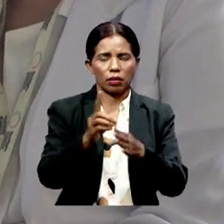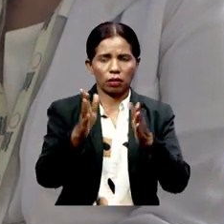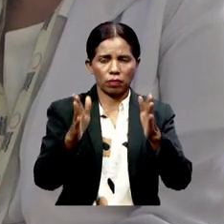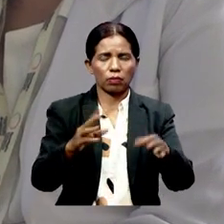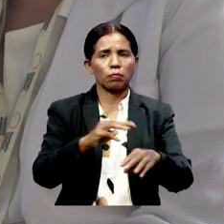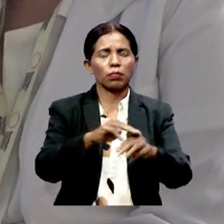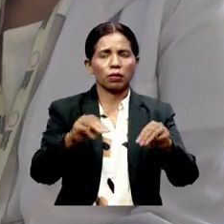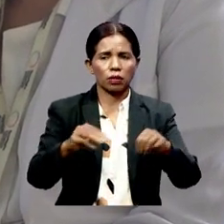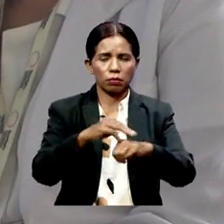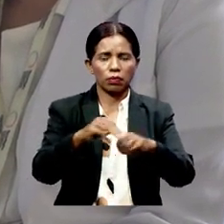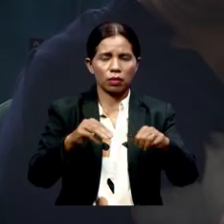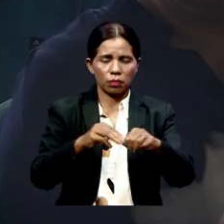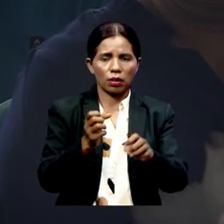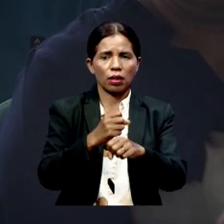mapamento.